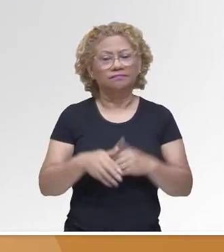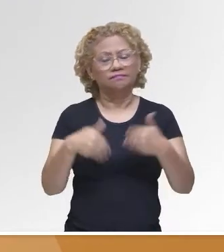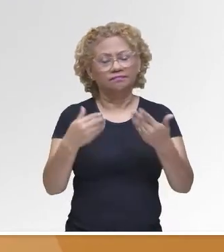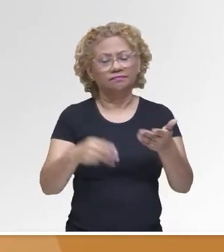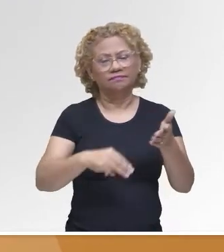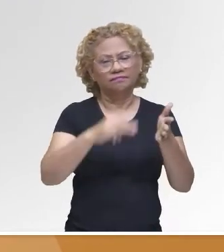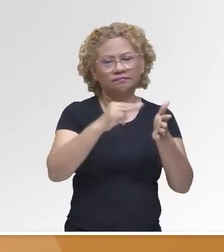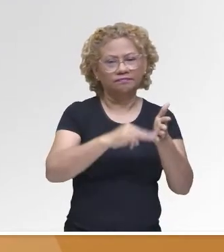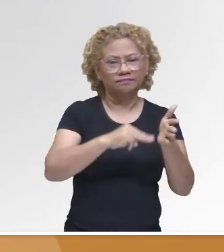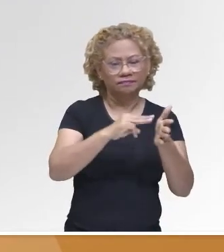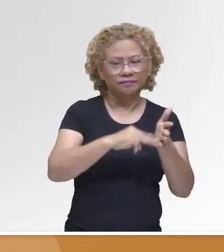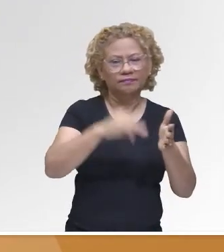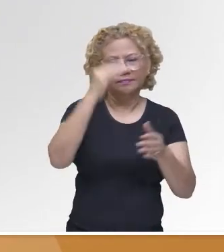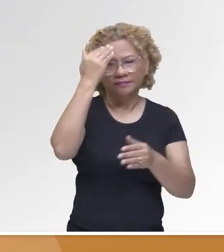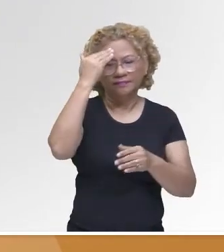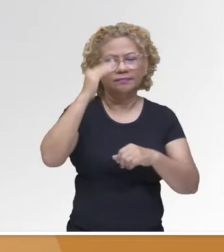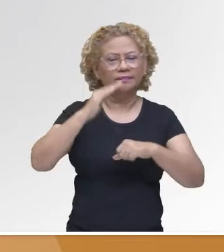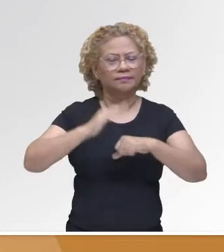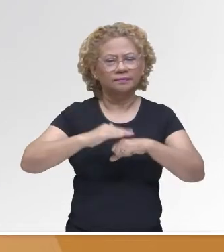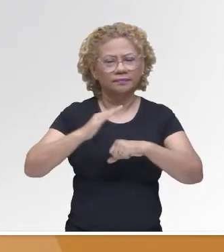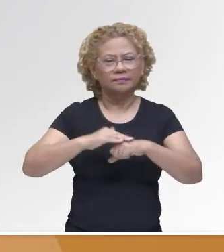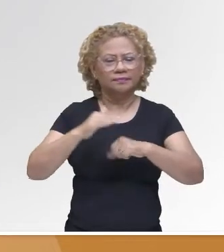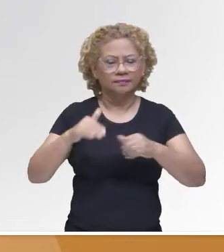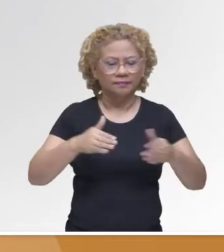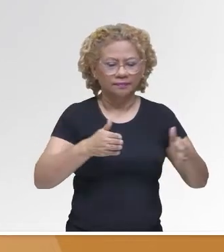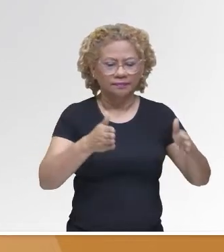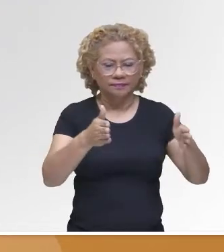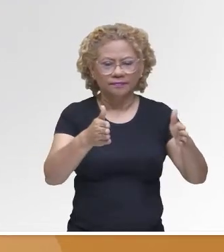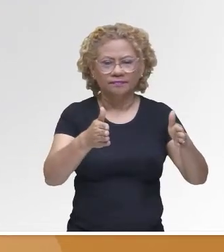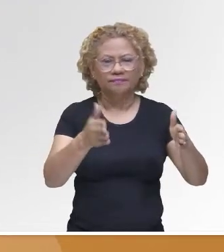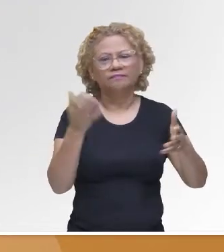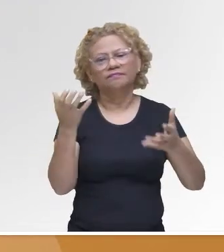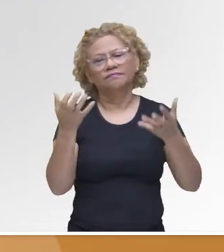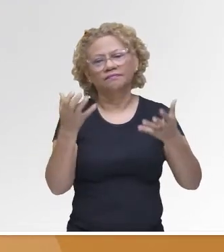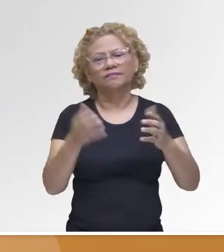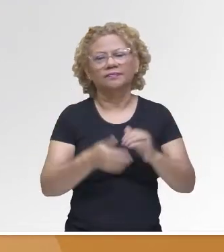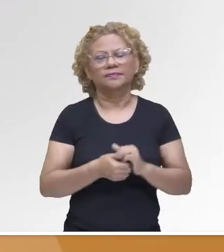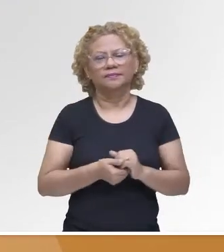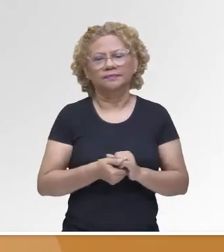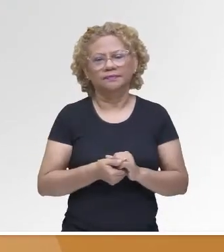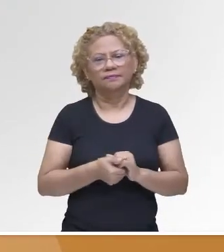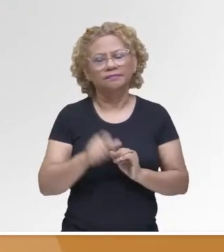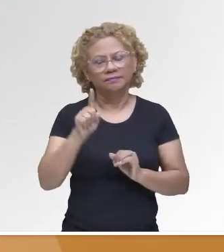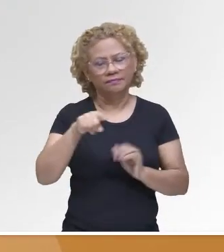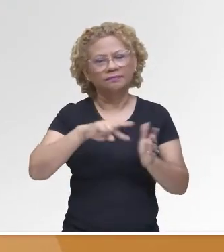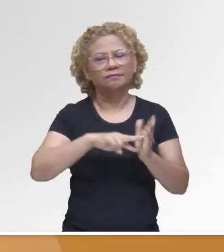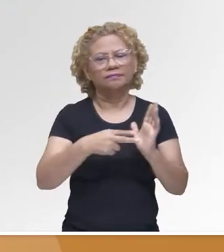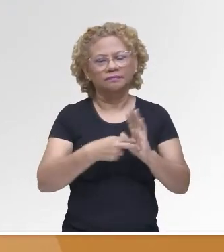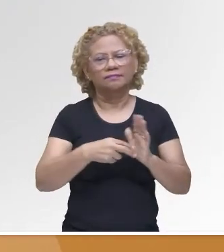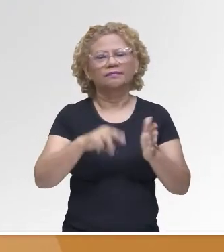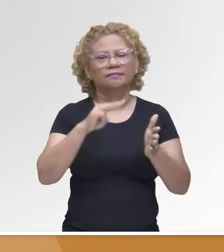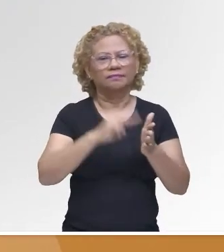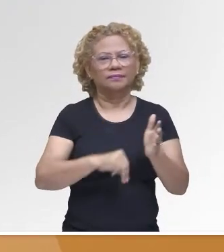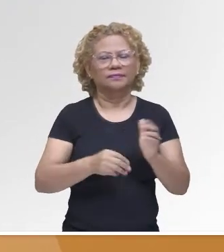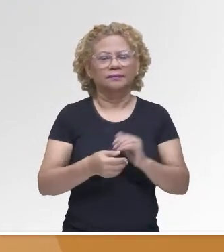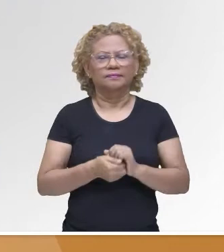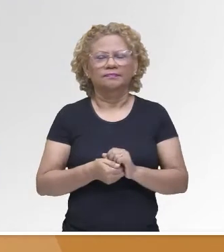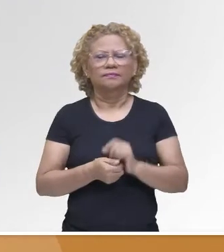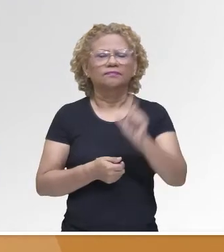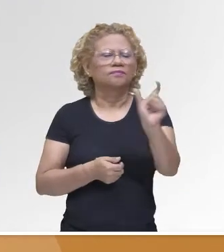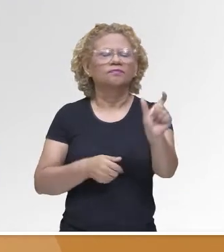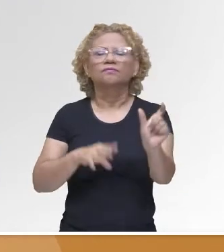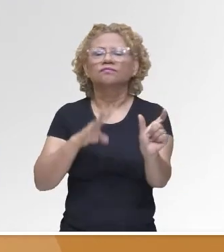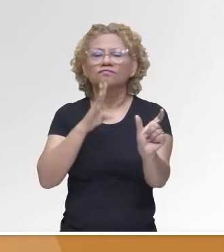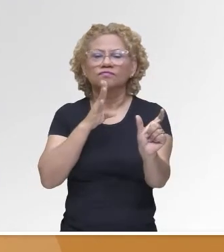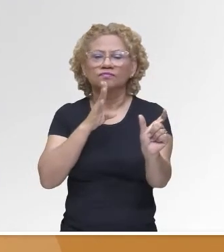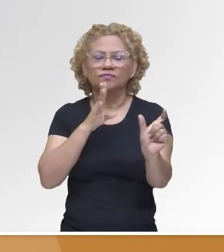compreender melhor o trajeto que eu vou seguir. Né? Isso é o método. Então vamos ver agora, assim, etimologicamente, a